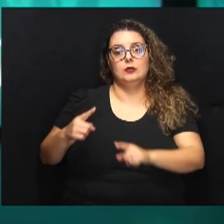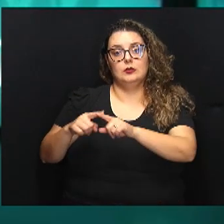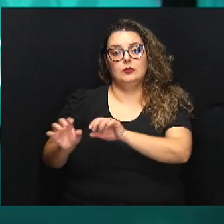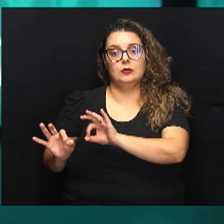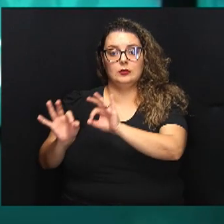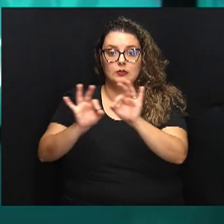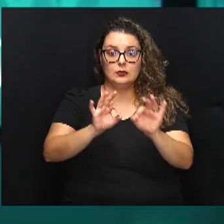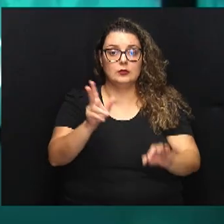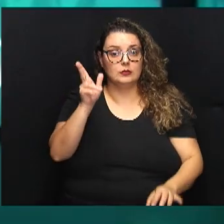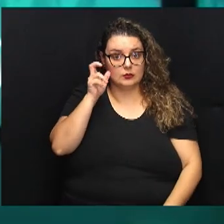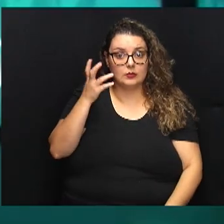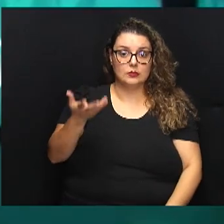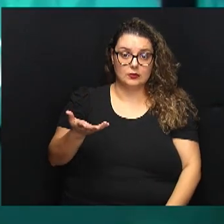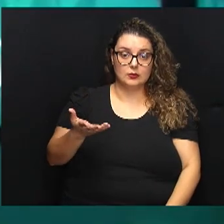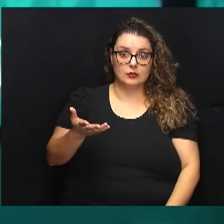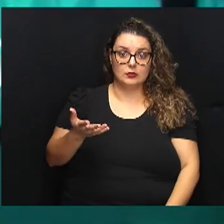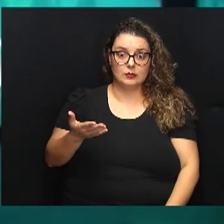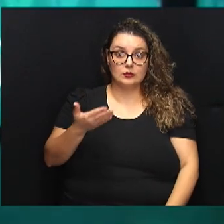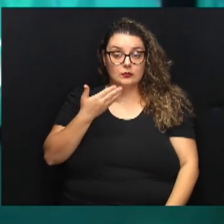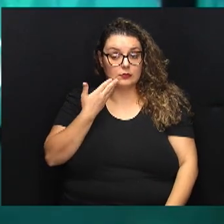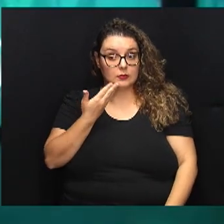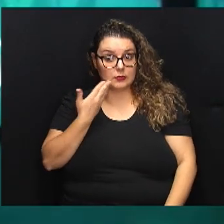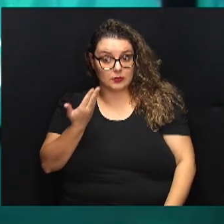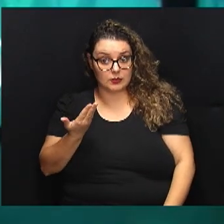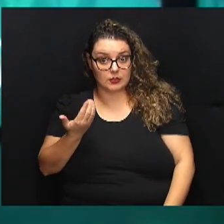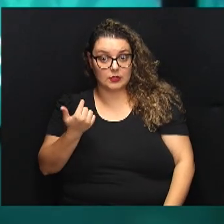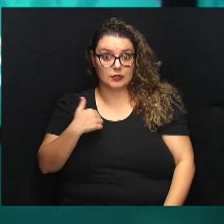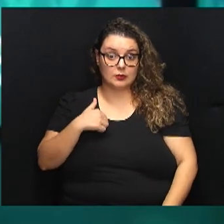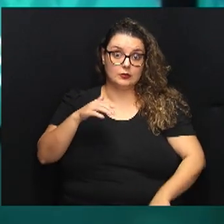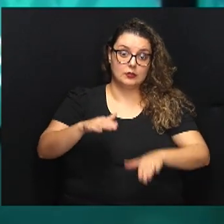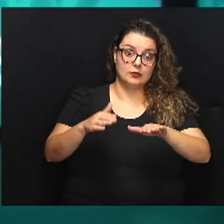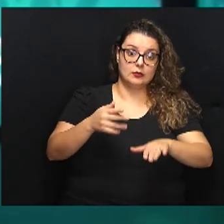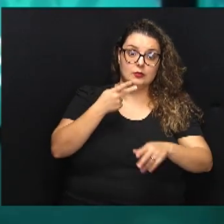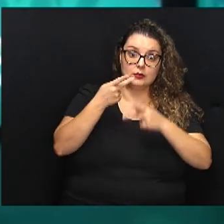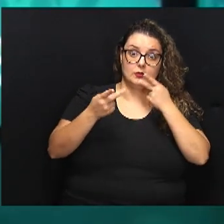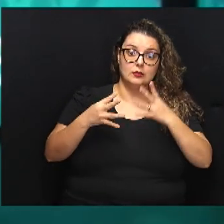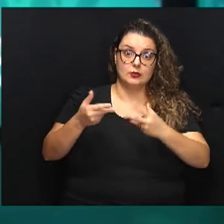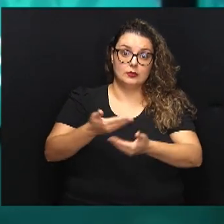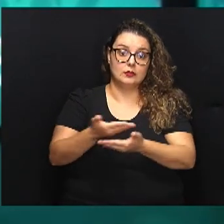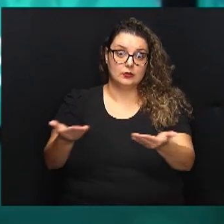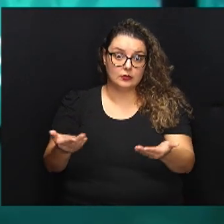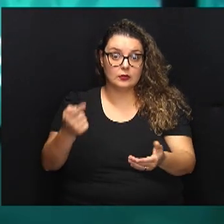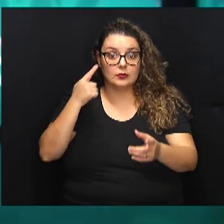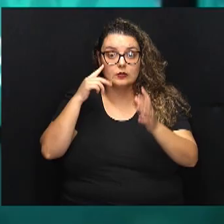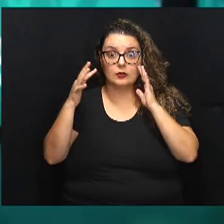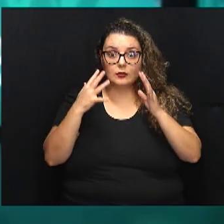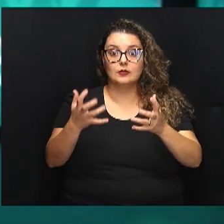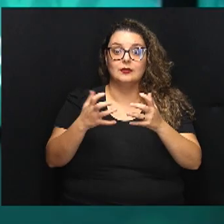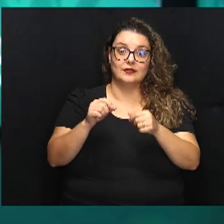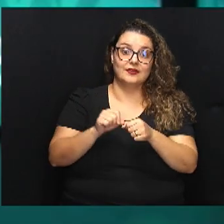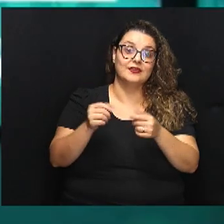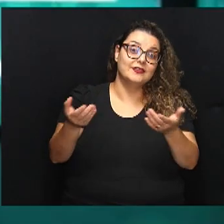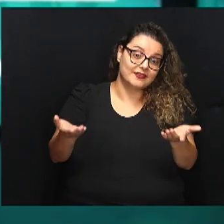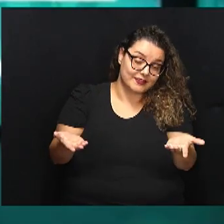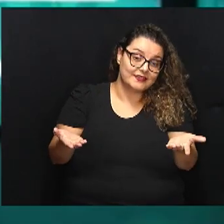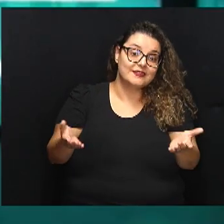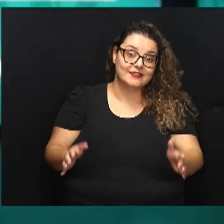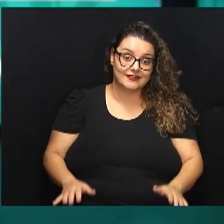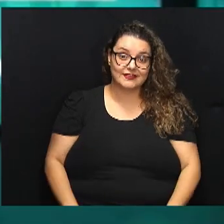nos acompanhando. Então seria muito mais fácil eu de repente estar falando tudo para você agora, o que eu penso e o que eu quero fazer.